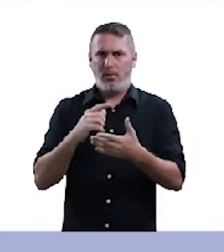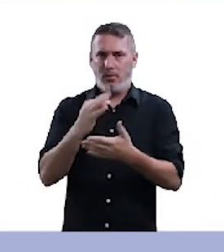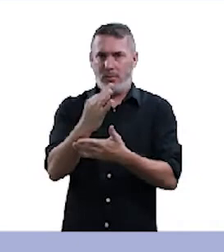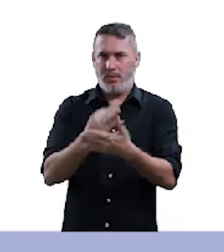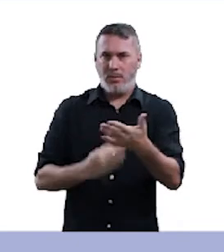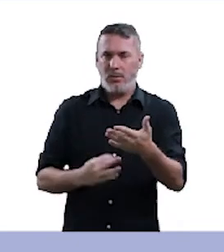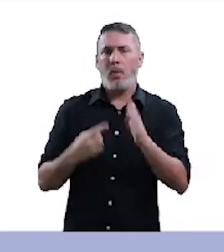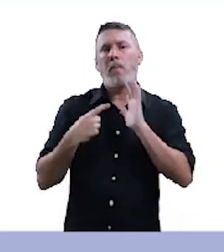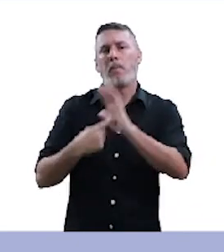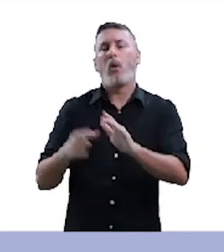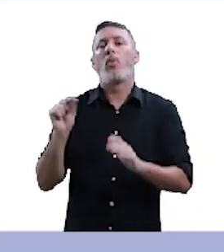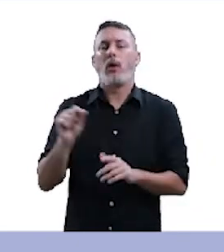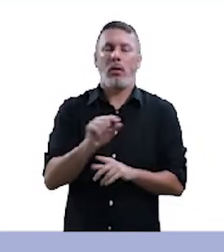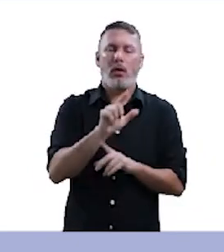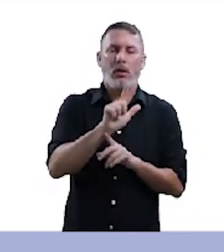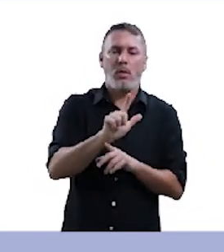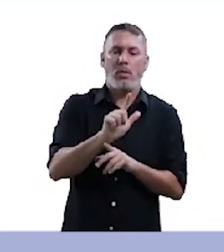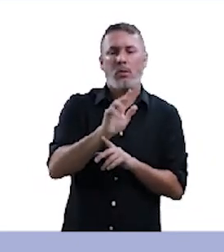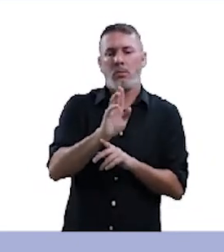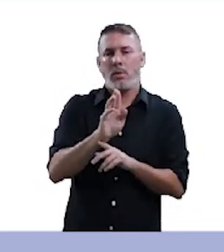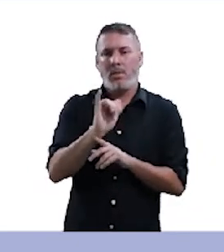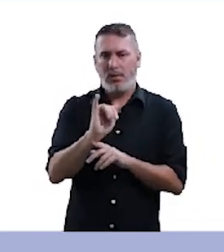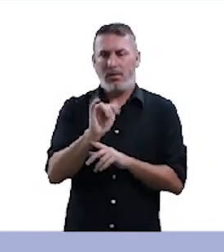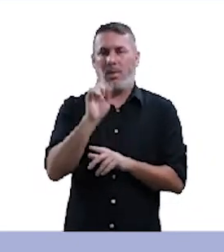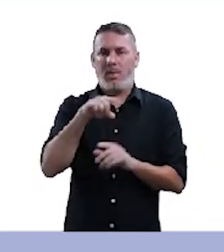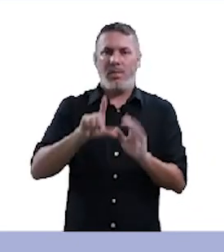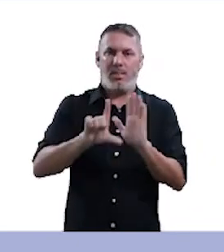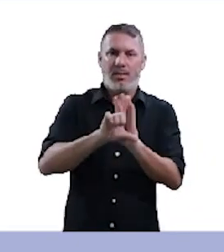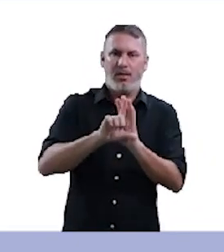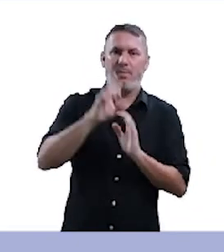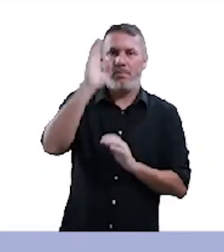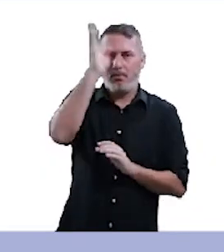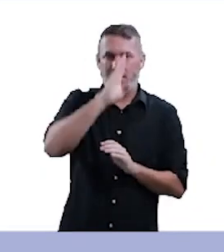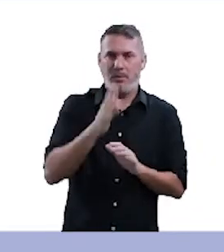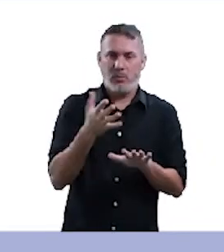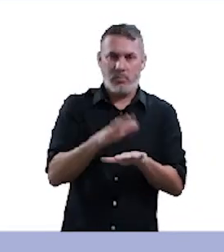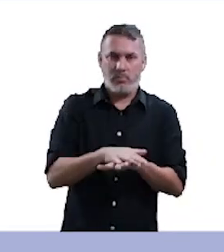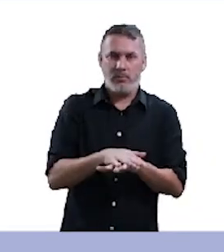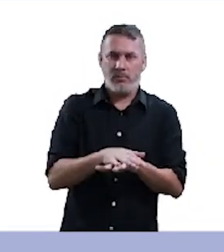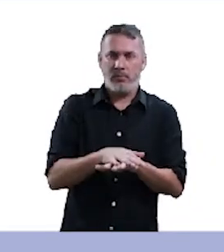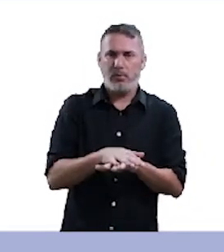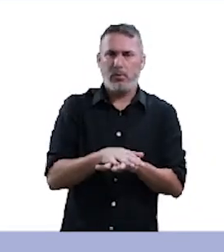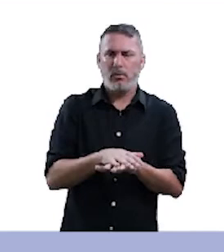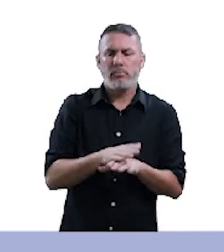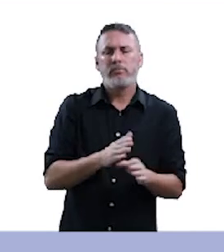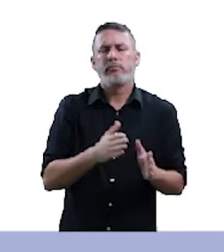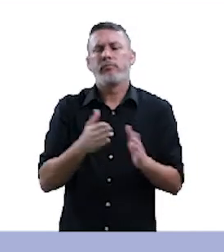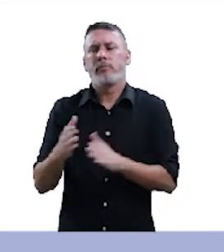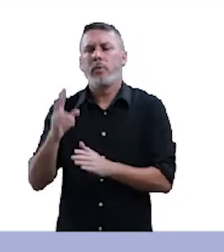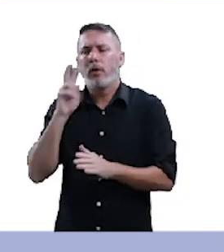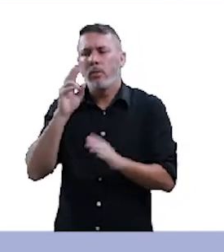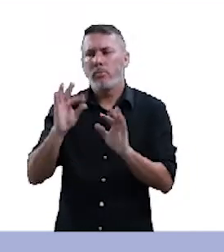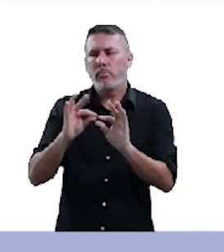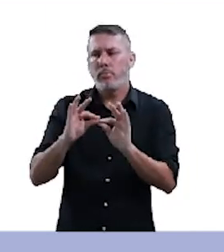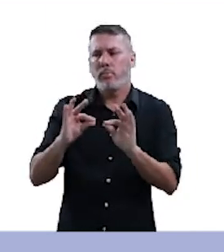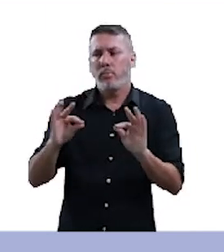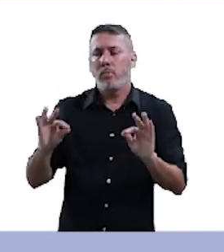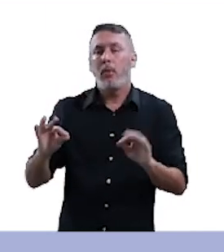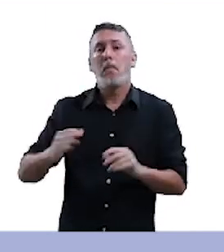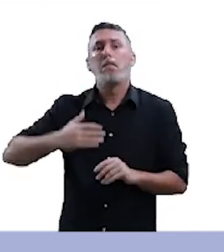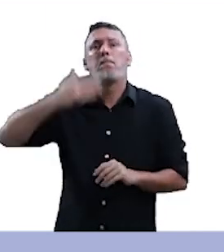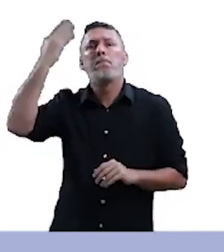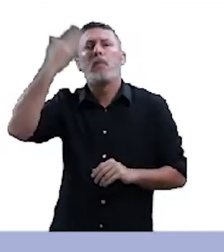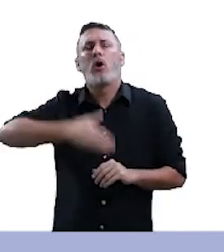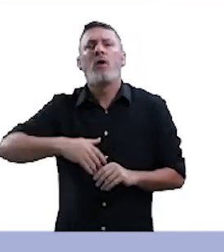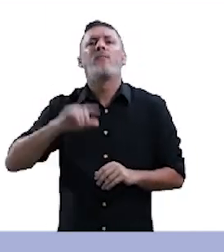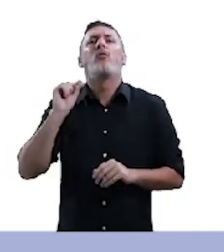Inclusão. Esse parágrafo já trabalhamos com vocês. Aí ele vai lá, ó, prova disso o quê? Prova da falta